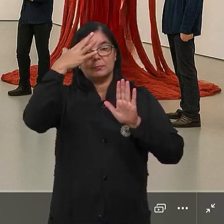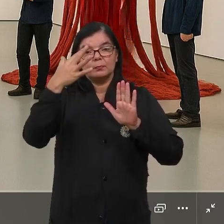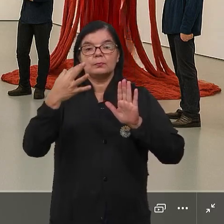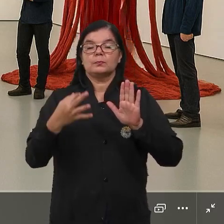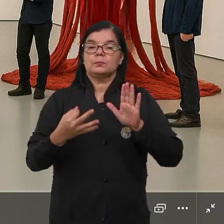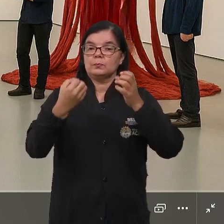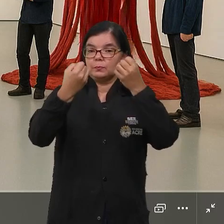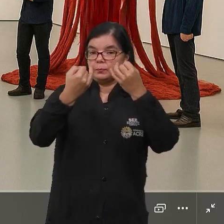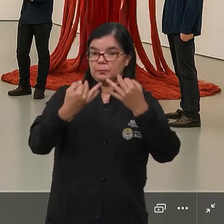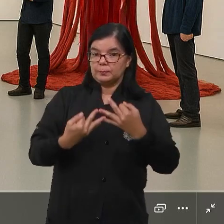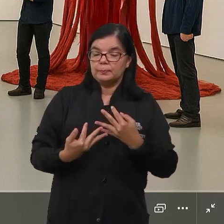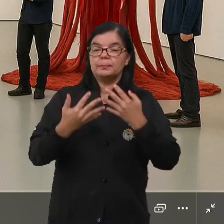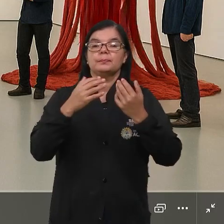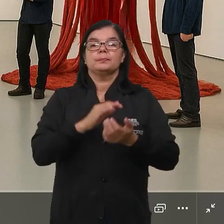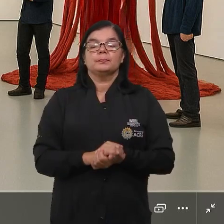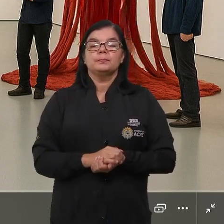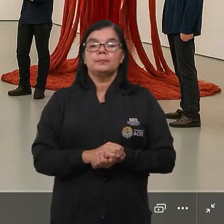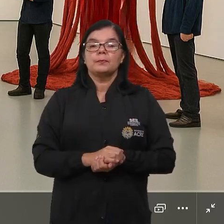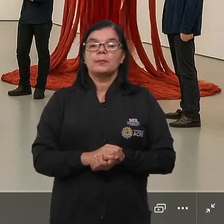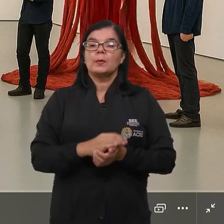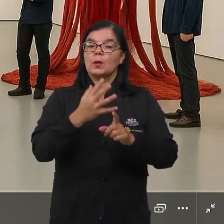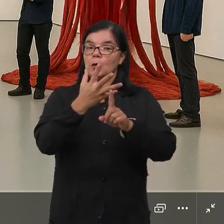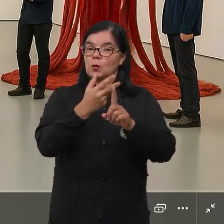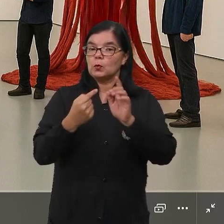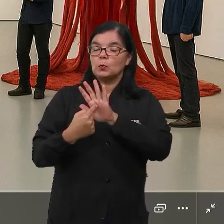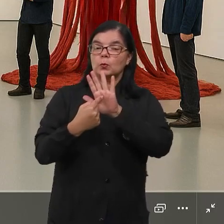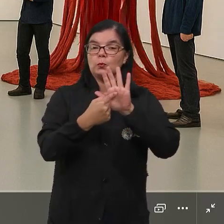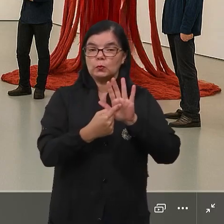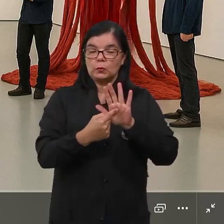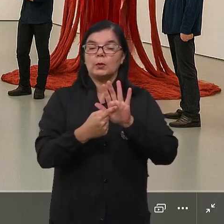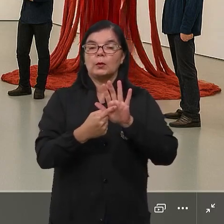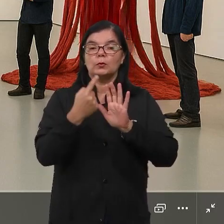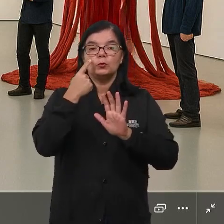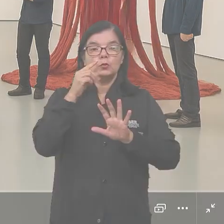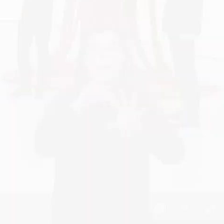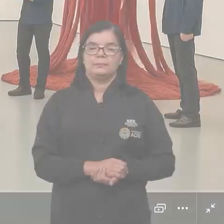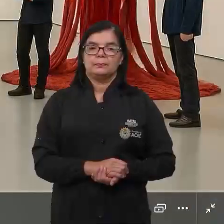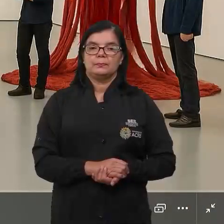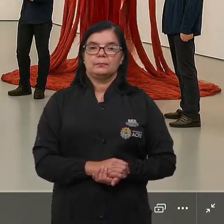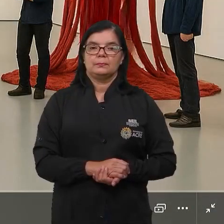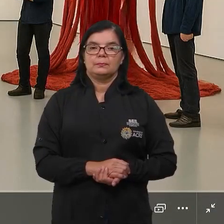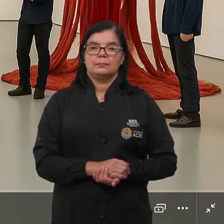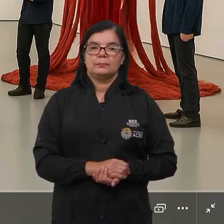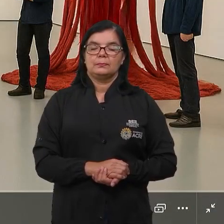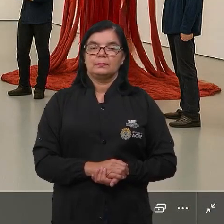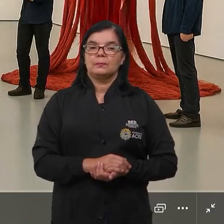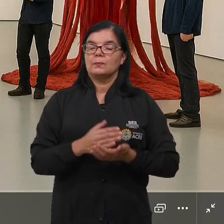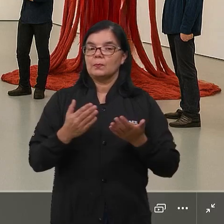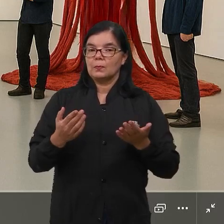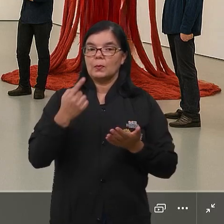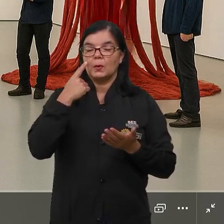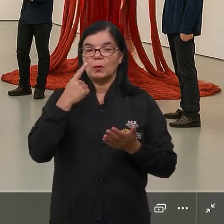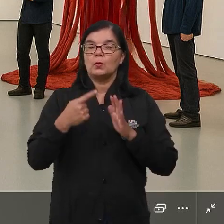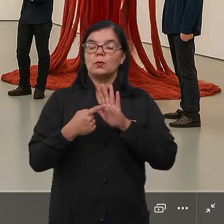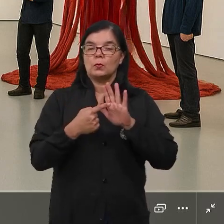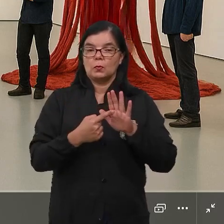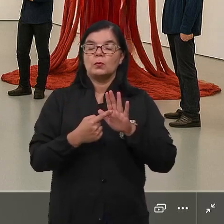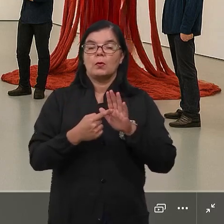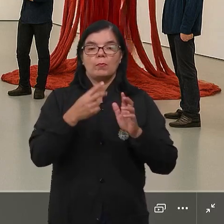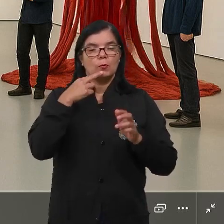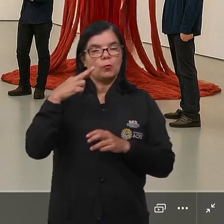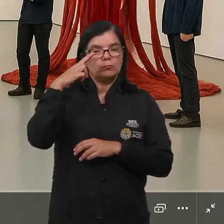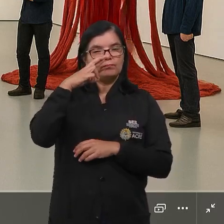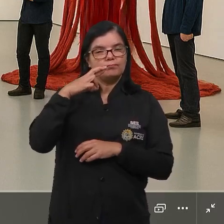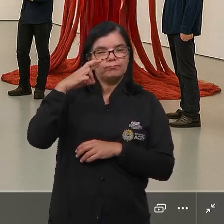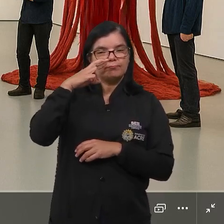exatamente isso que a gente falou agora há pouco, que é uma exposição sensorial, né? Então, aqui vocês conseguem